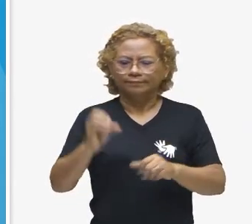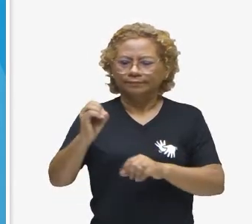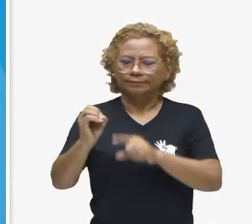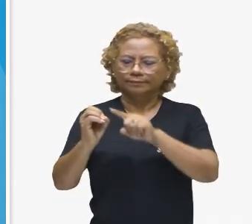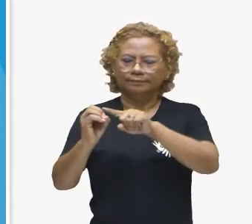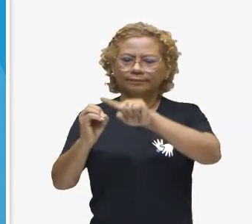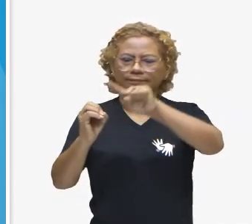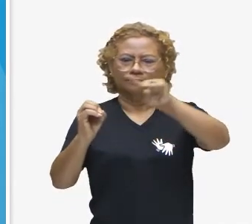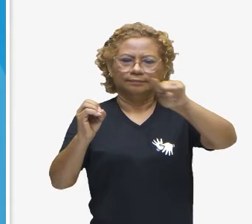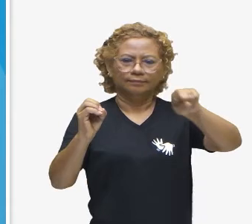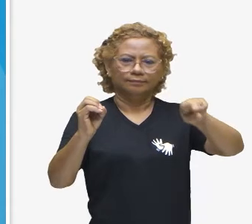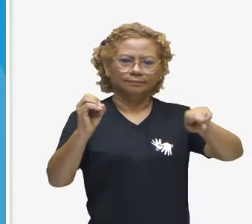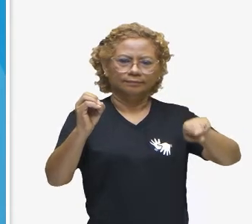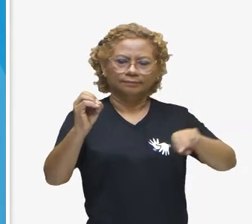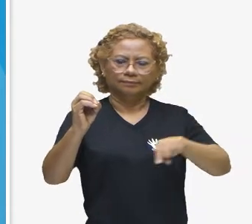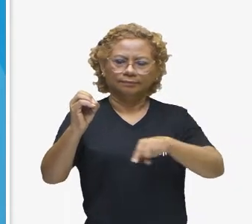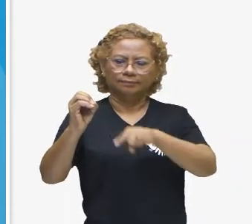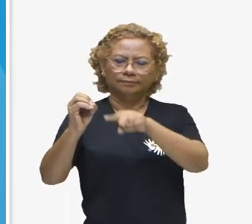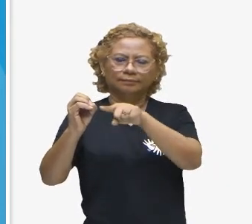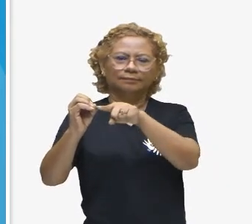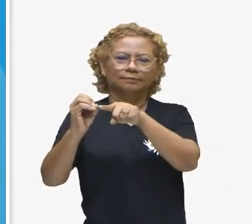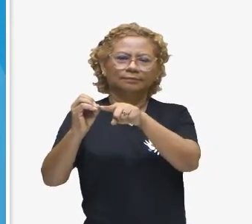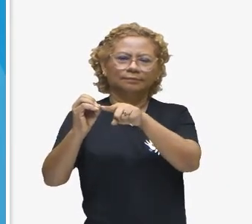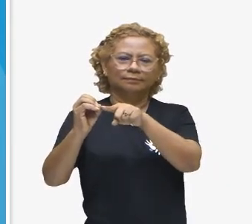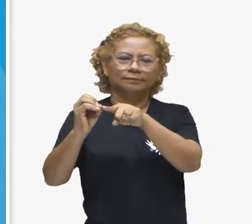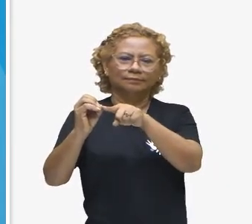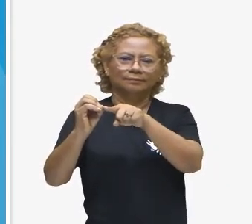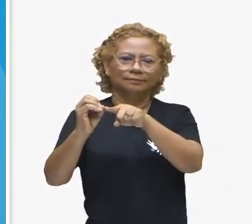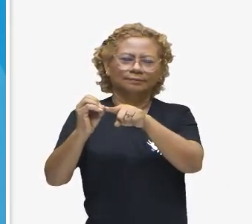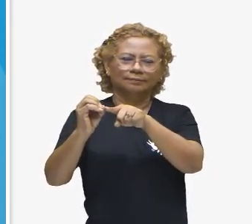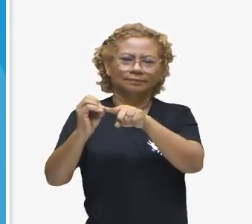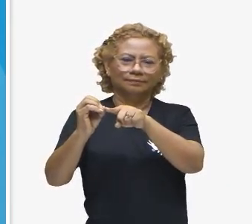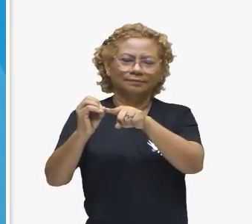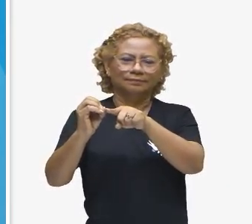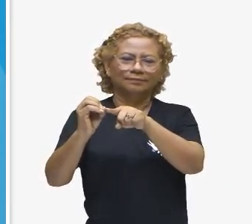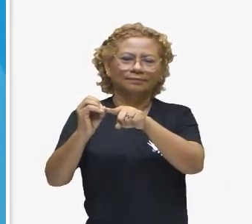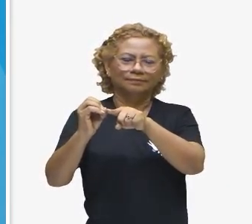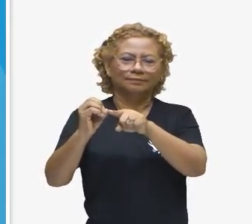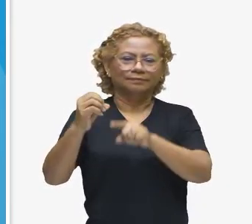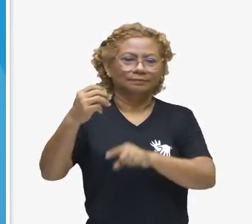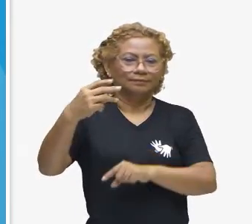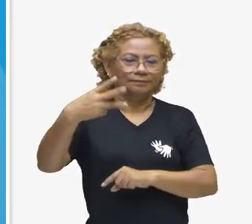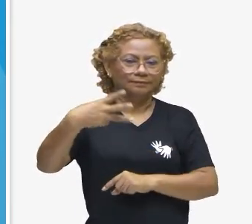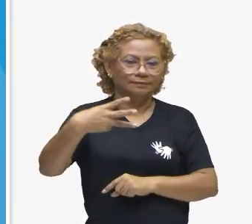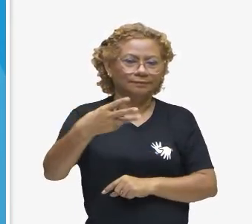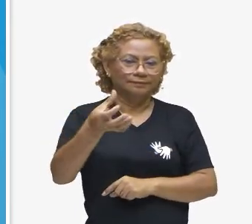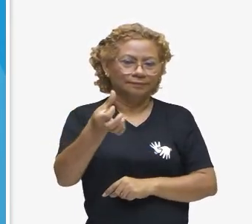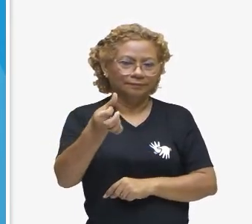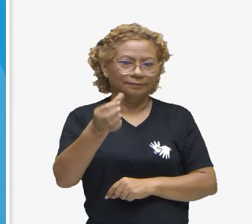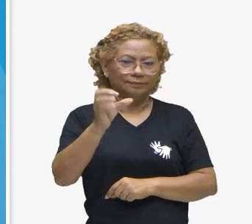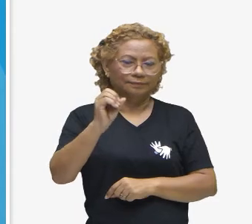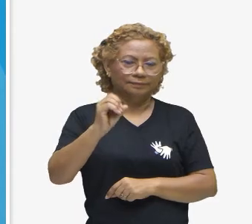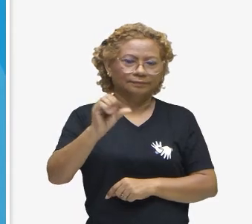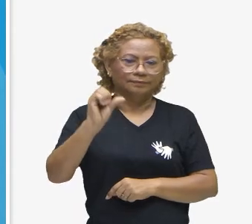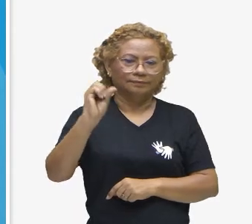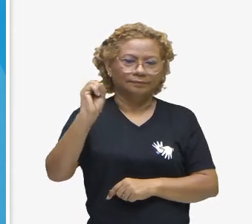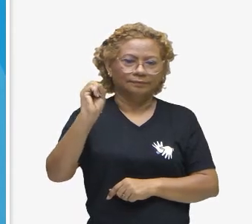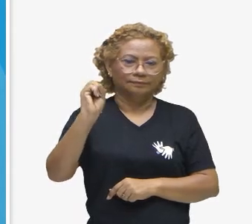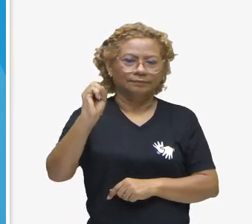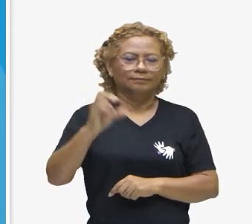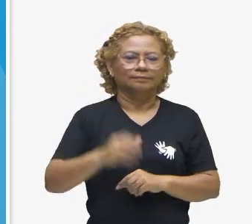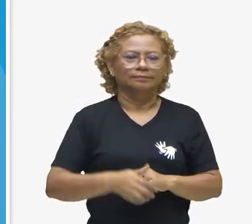ângulo 2π, que é a volta completa, que é a volta de 360 graus.